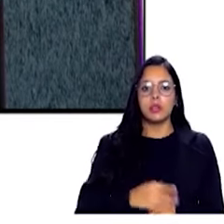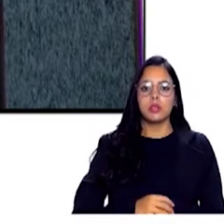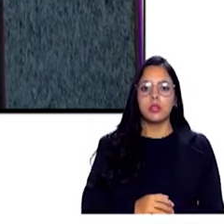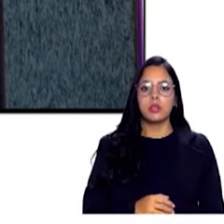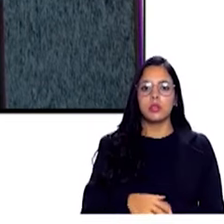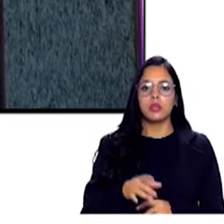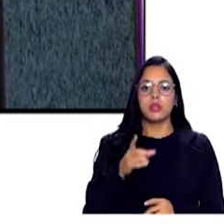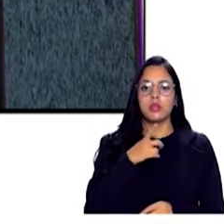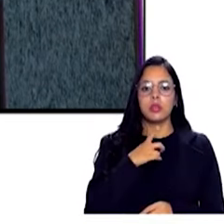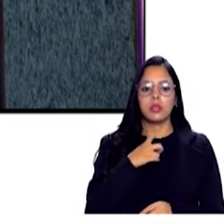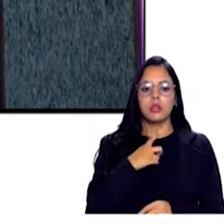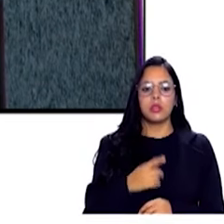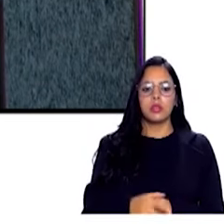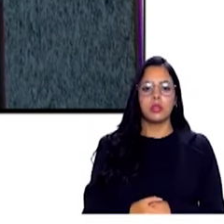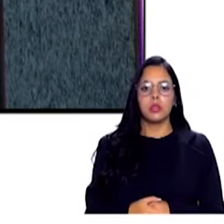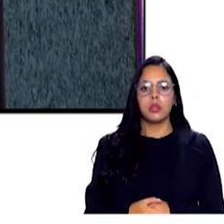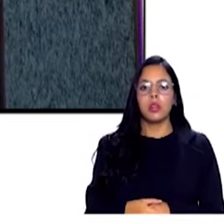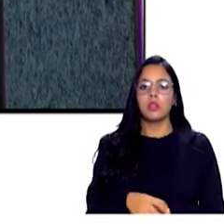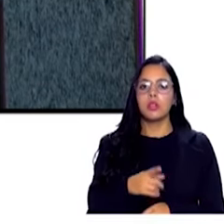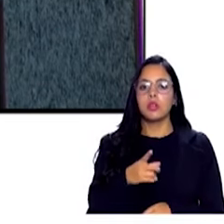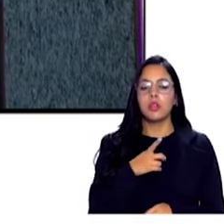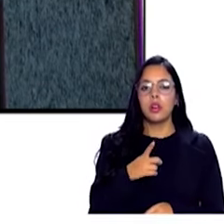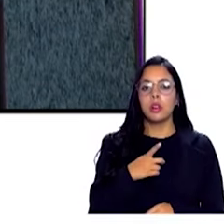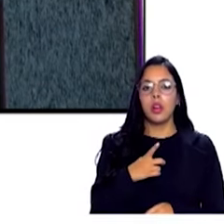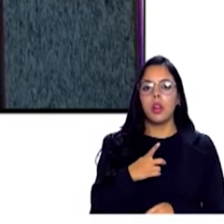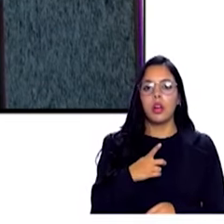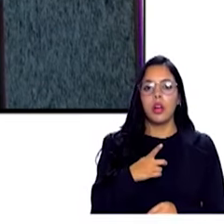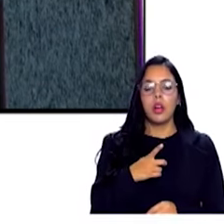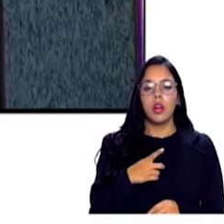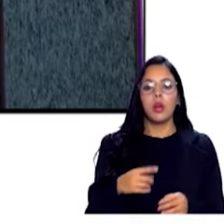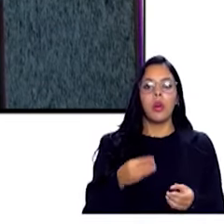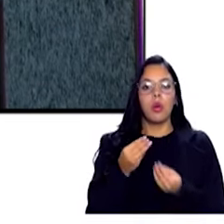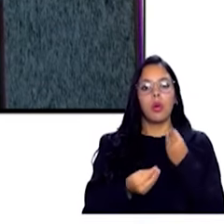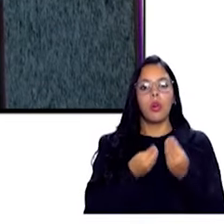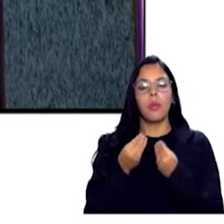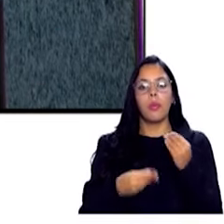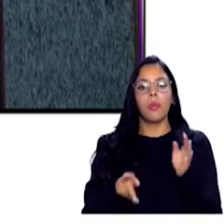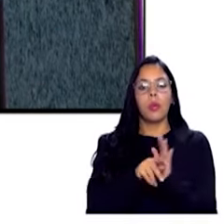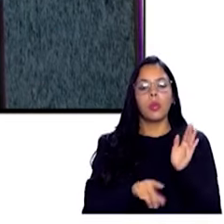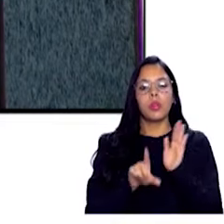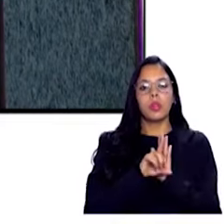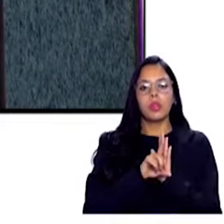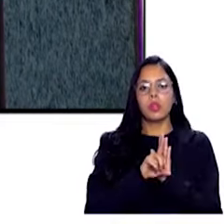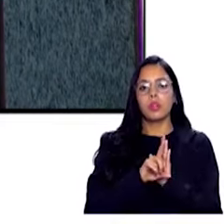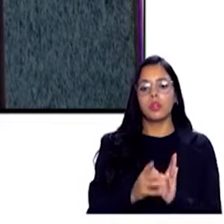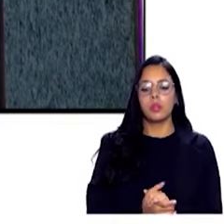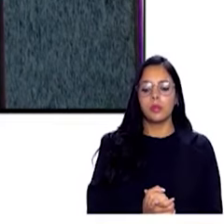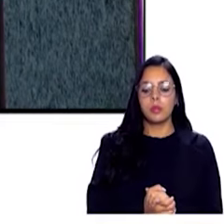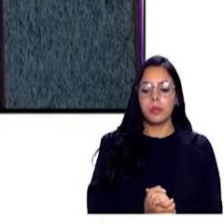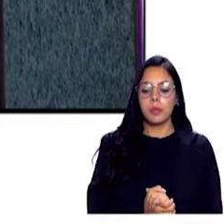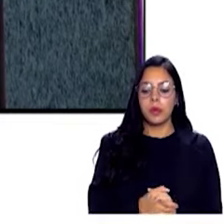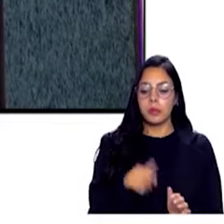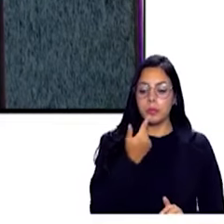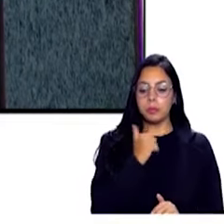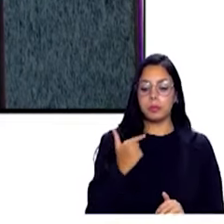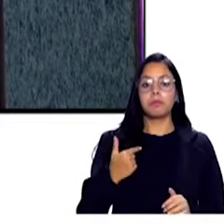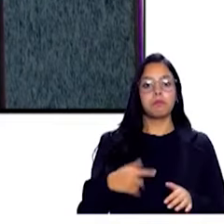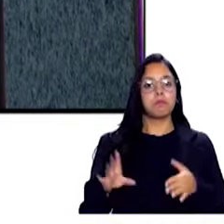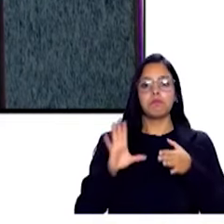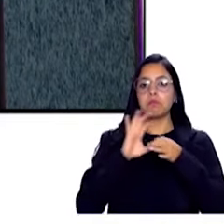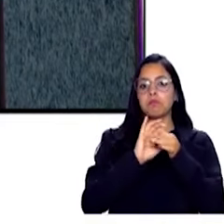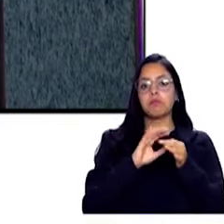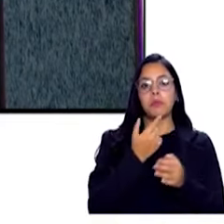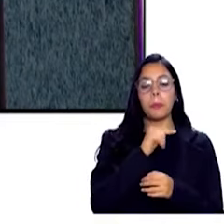melhor a interpretação que lhe parece idônea para o dispositivo legal não há vinculação